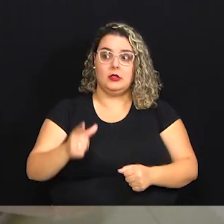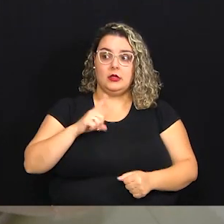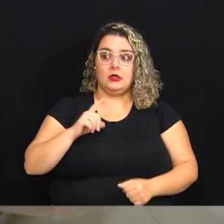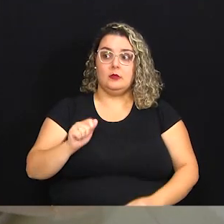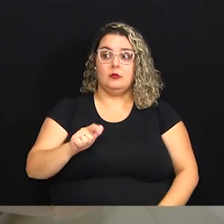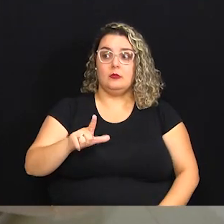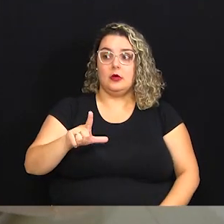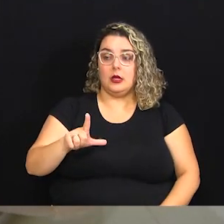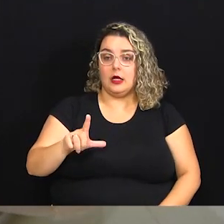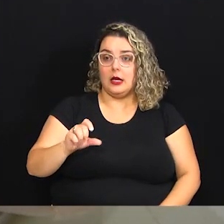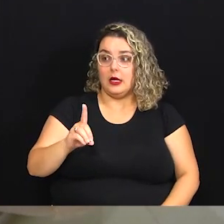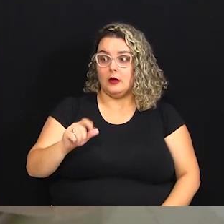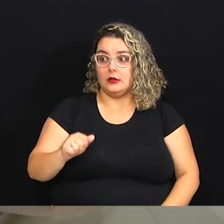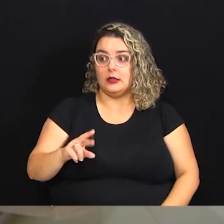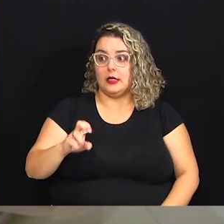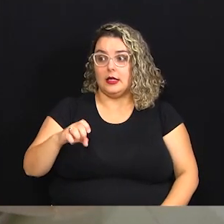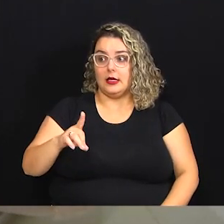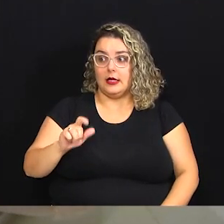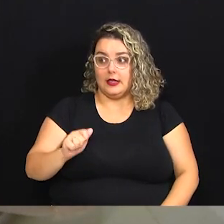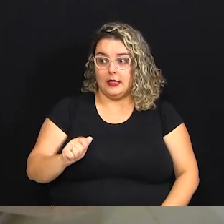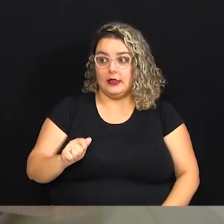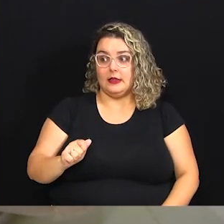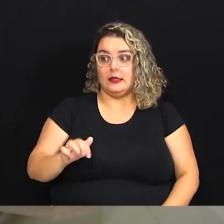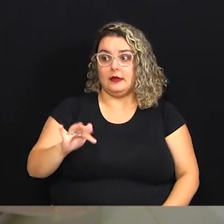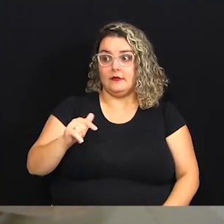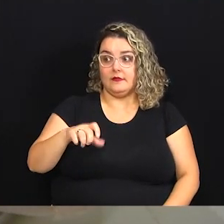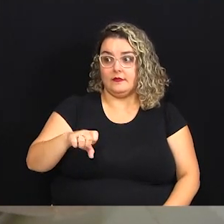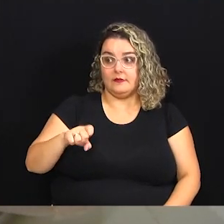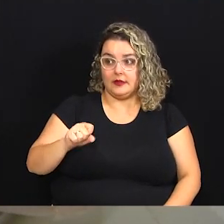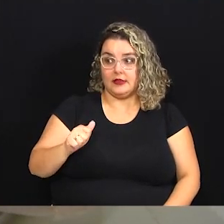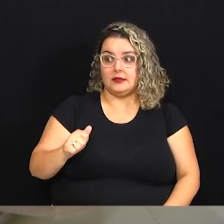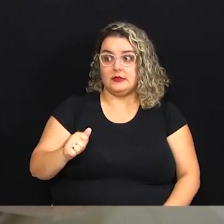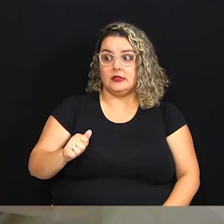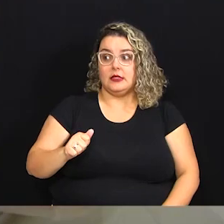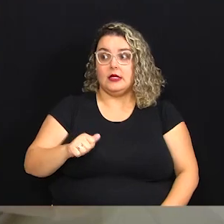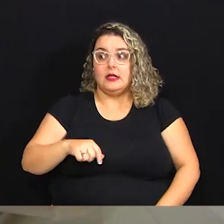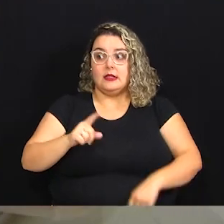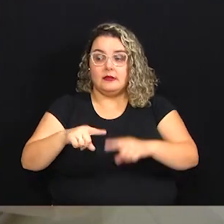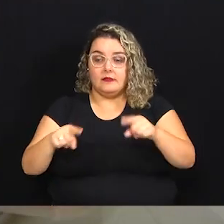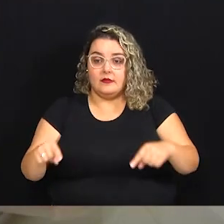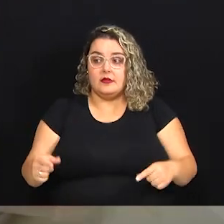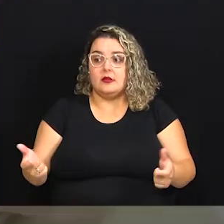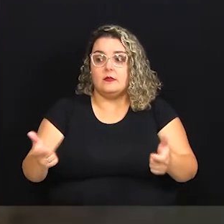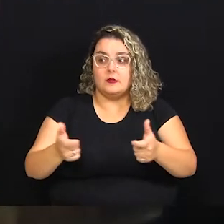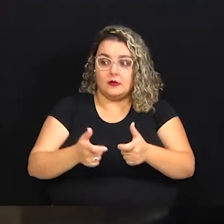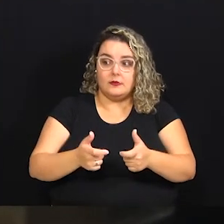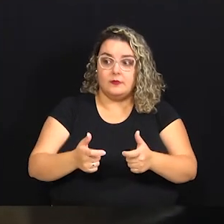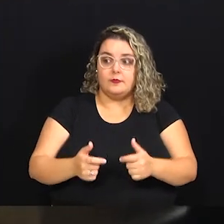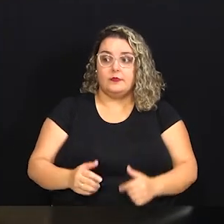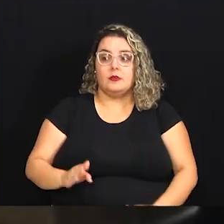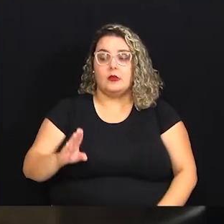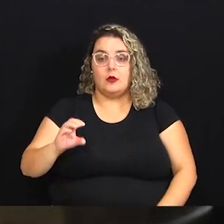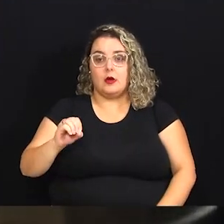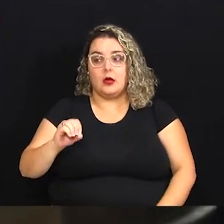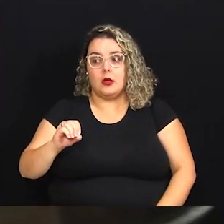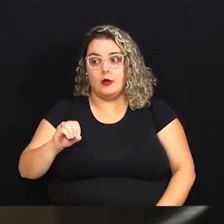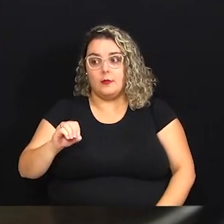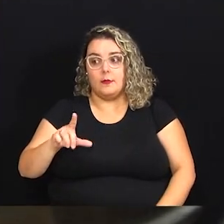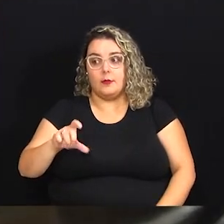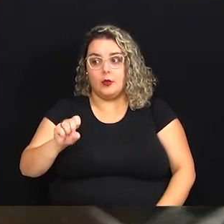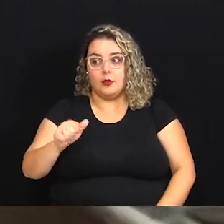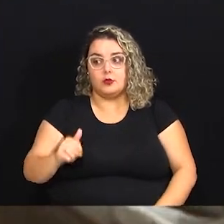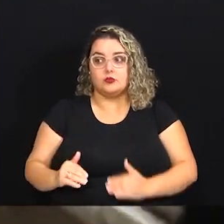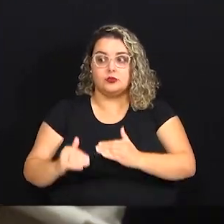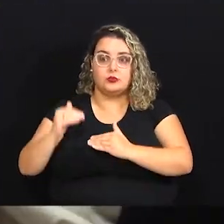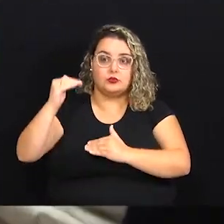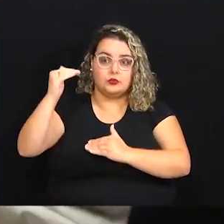uma alta na renda fixa e uma redução na taxa de rentabilidade da renda variável. Então, a tendência é cair a bolsa e subir a